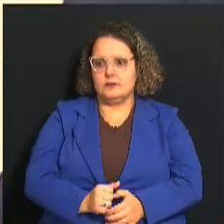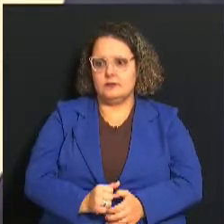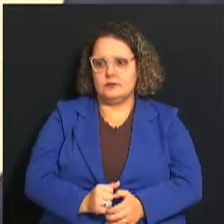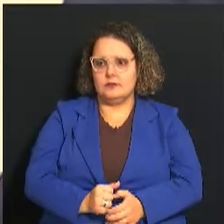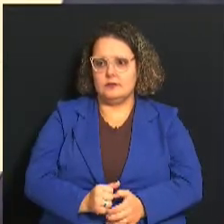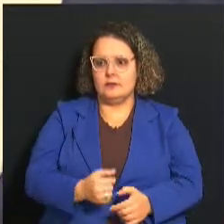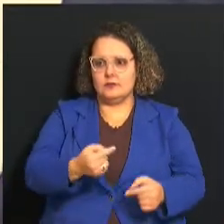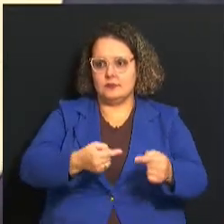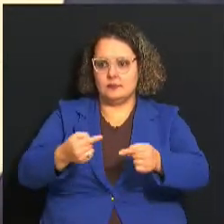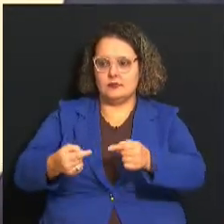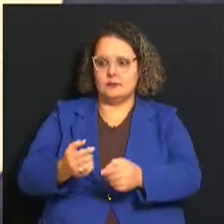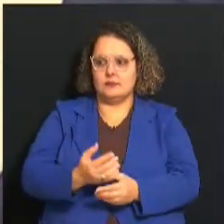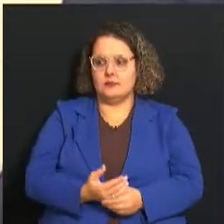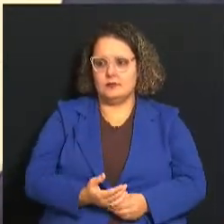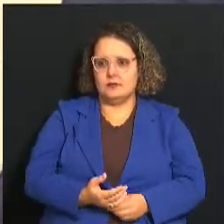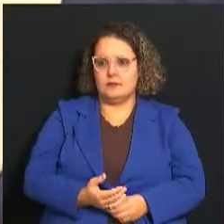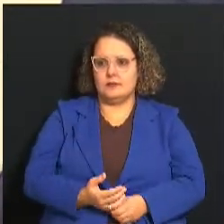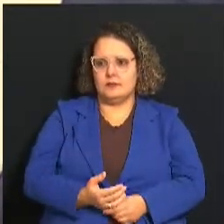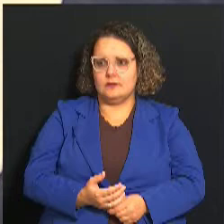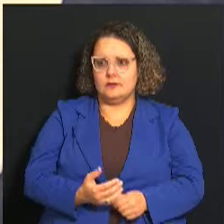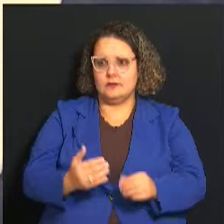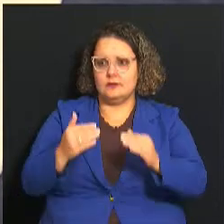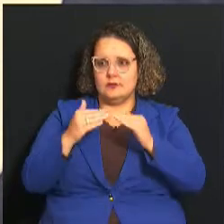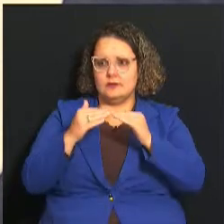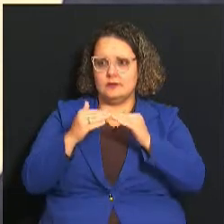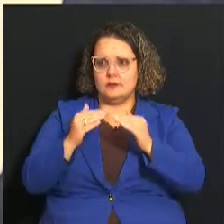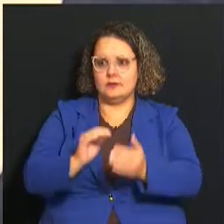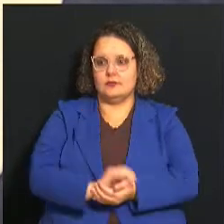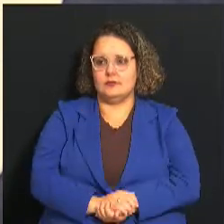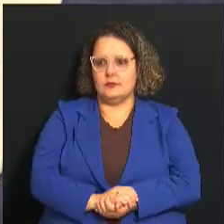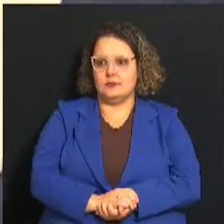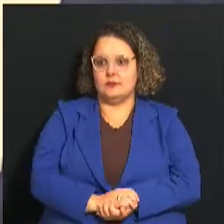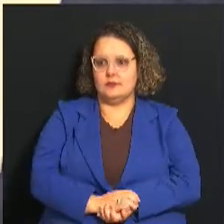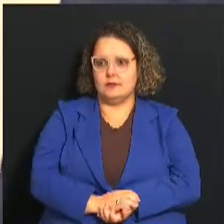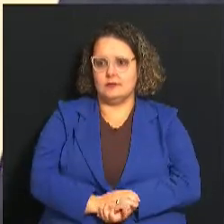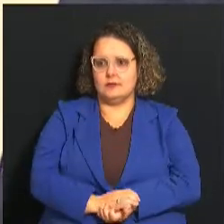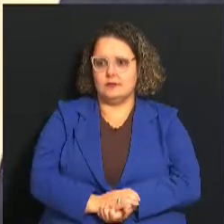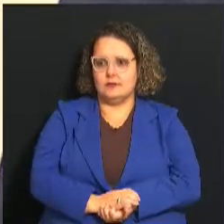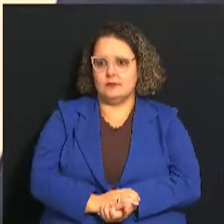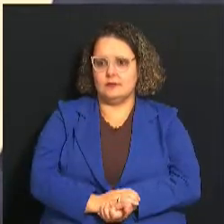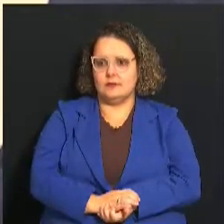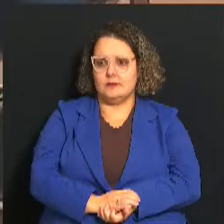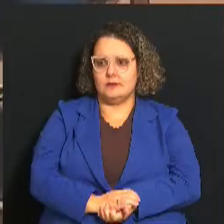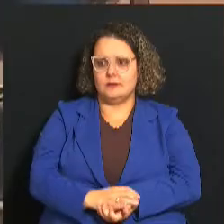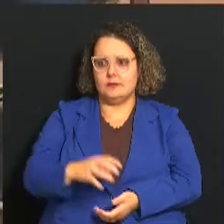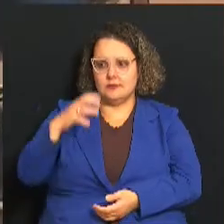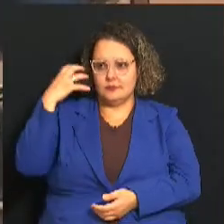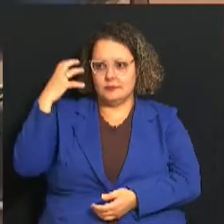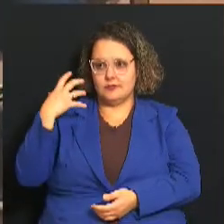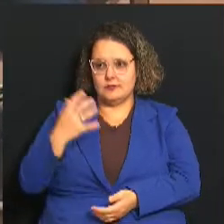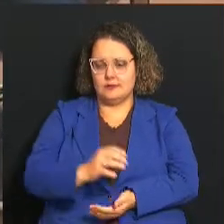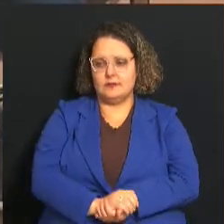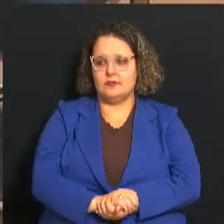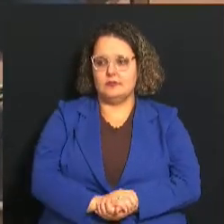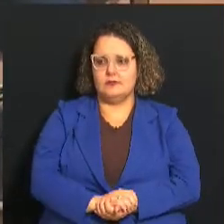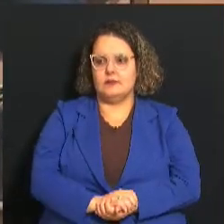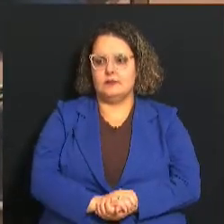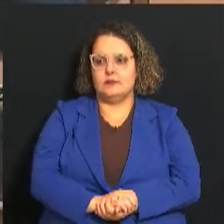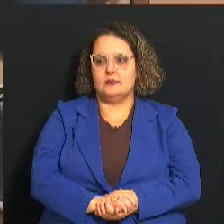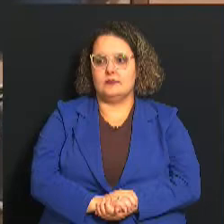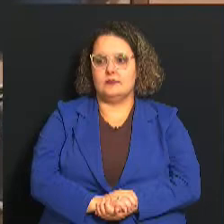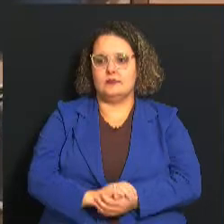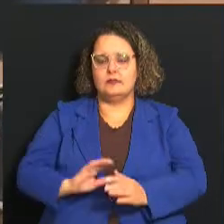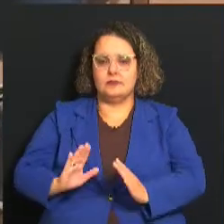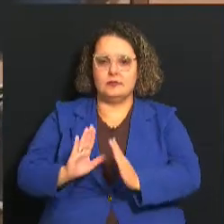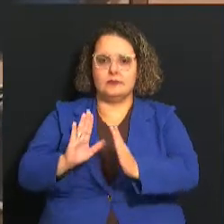debater. Todos de acordo? Então tá bom. Guida. Podemos? Frente